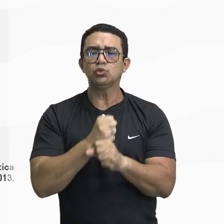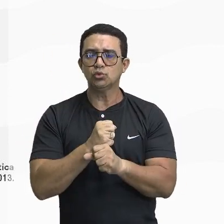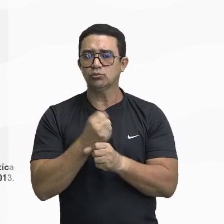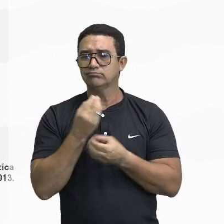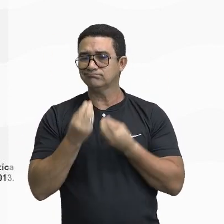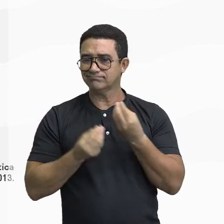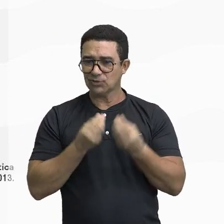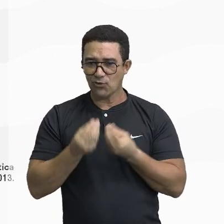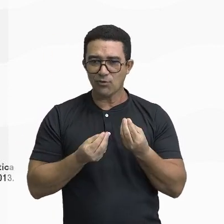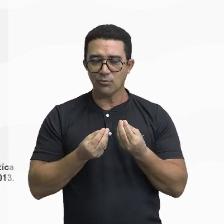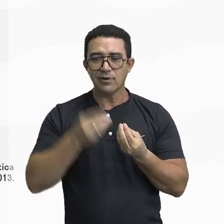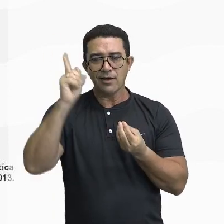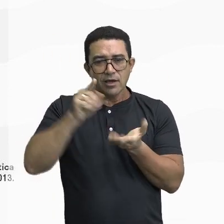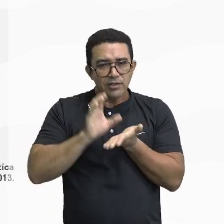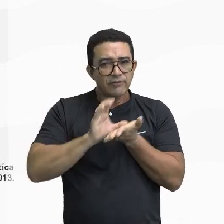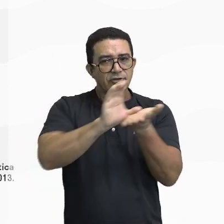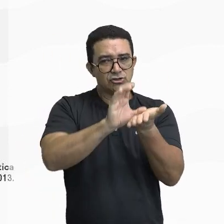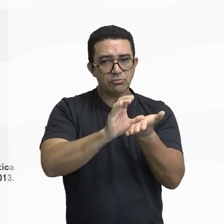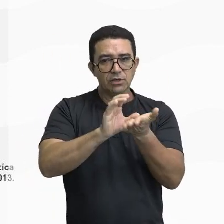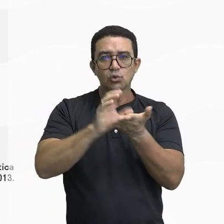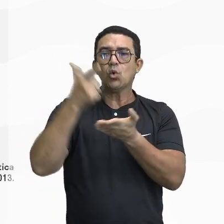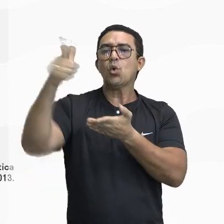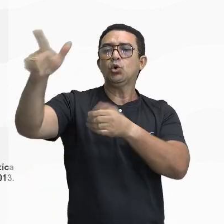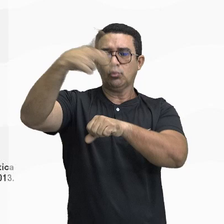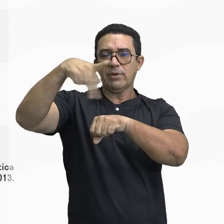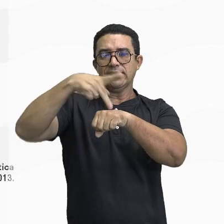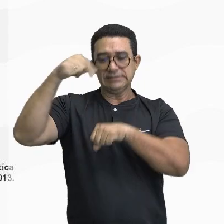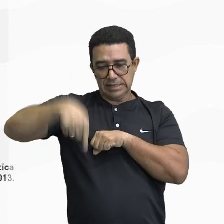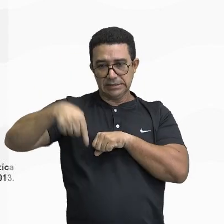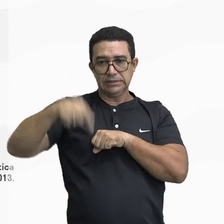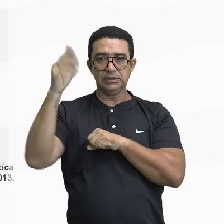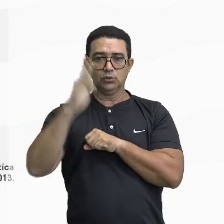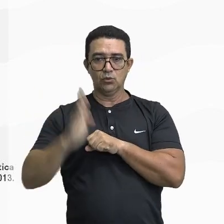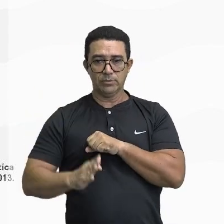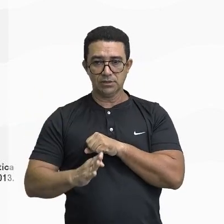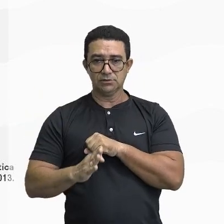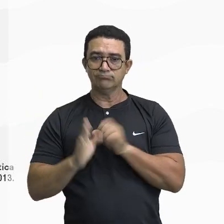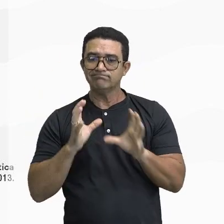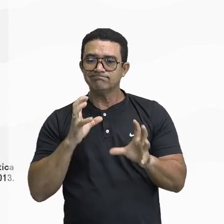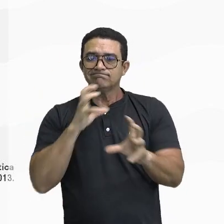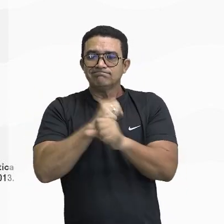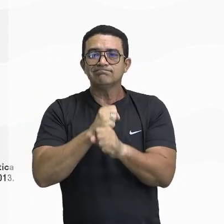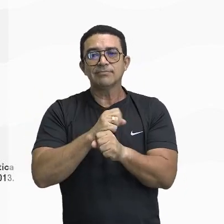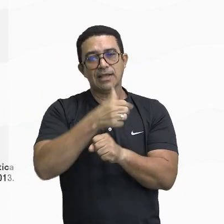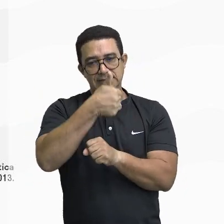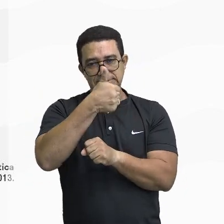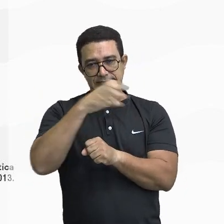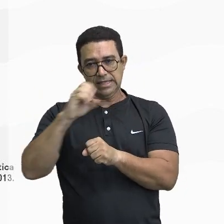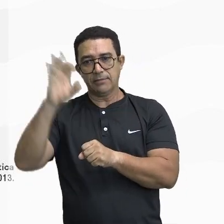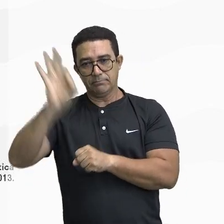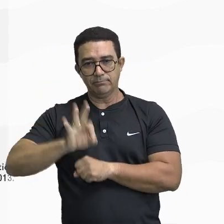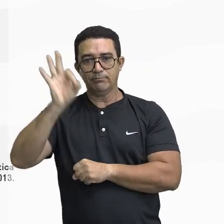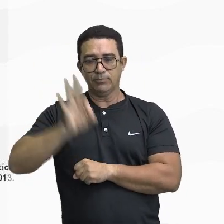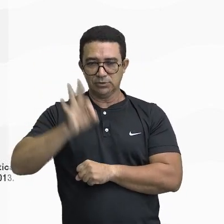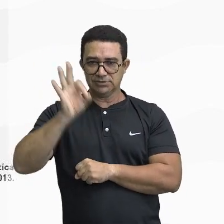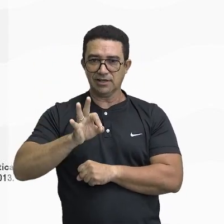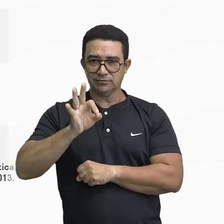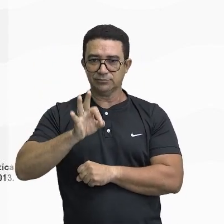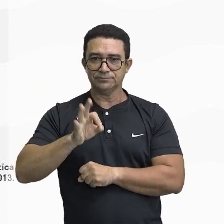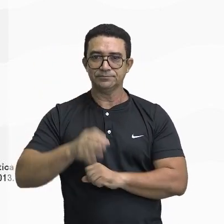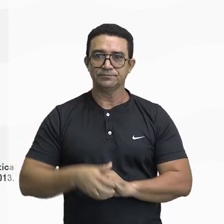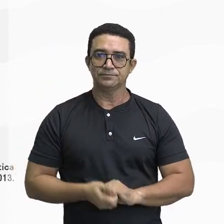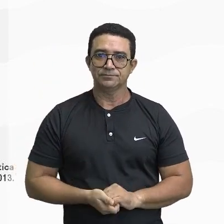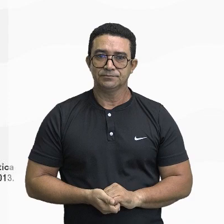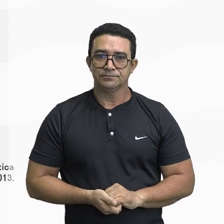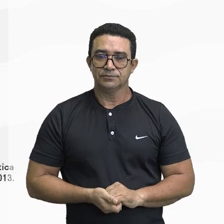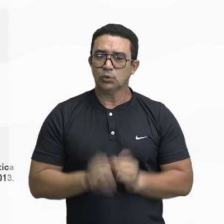total desses investimentos estrangeiros diretos, vai totalizar 100%, que vai ser o total aí